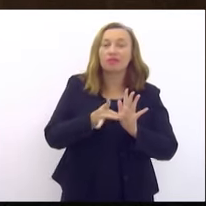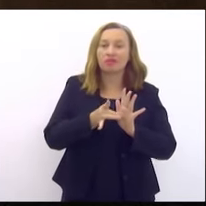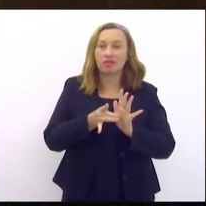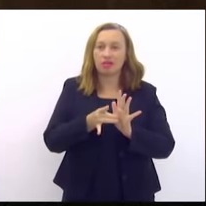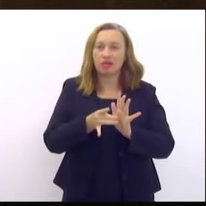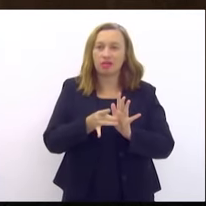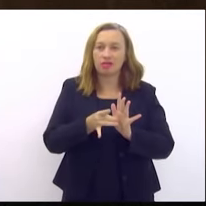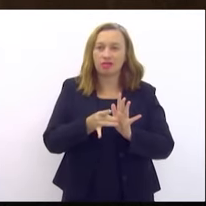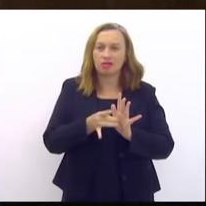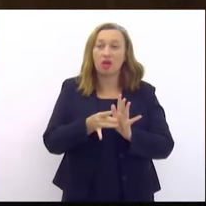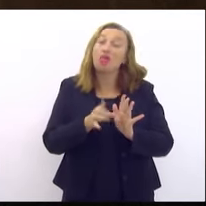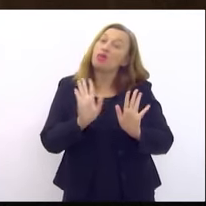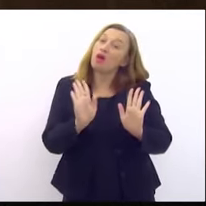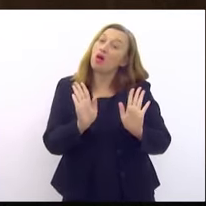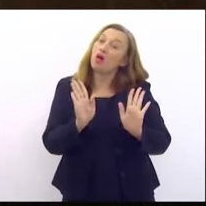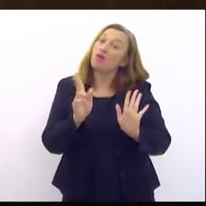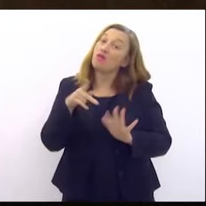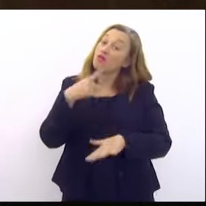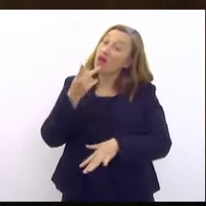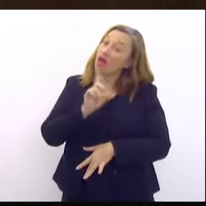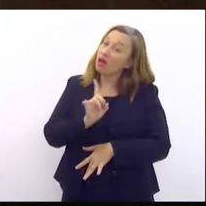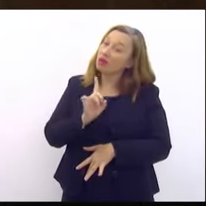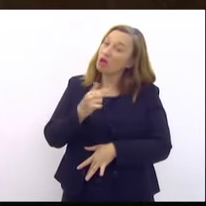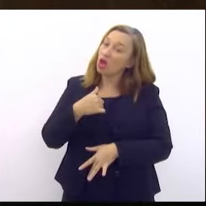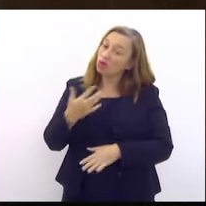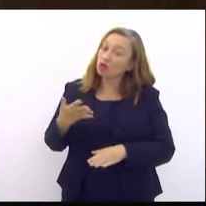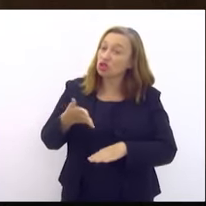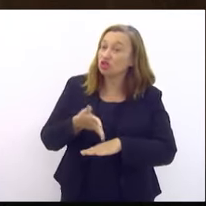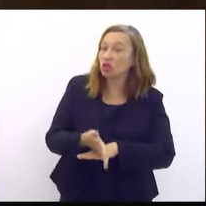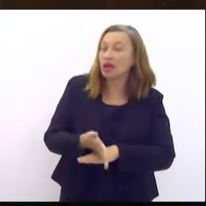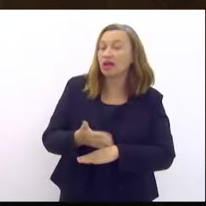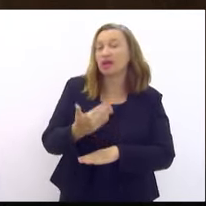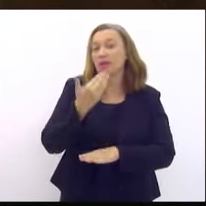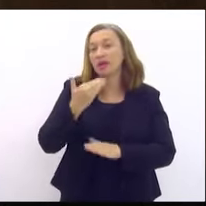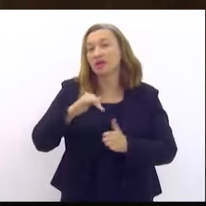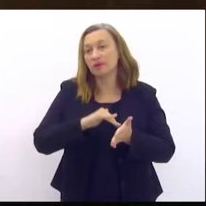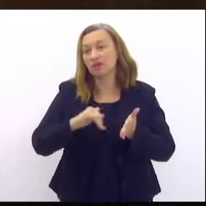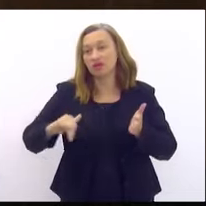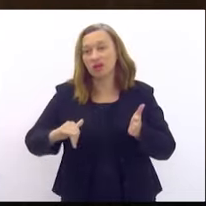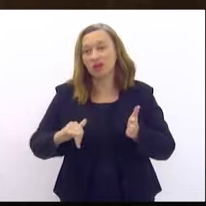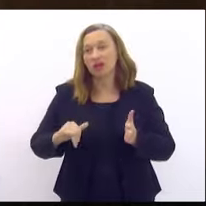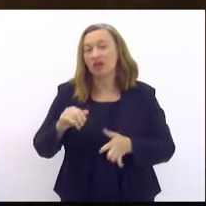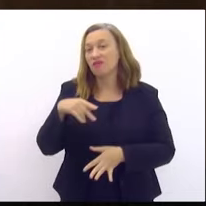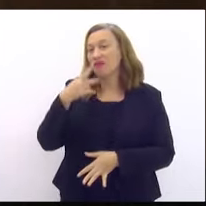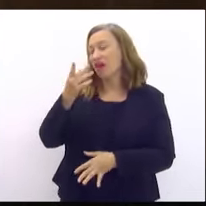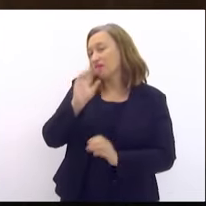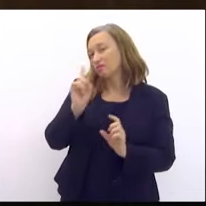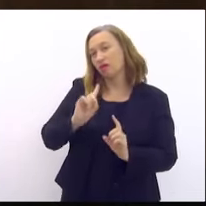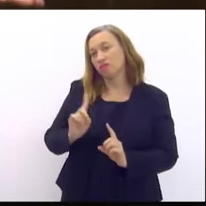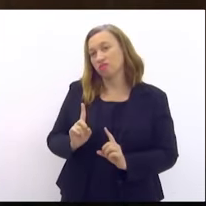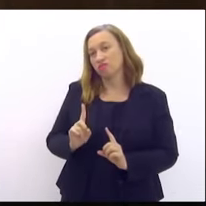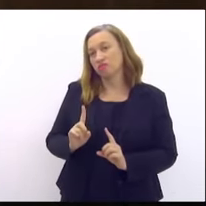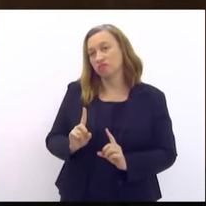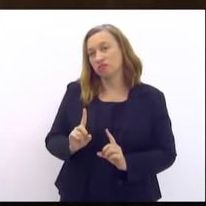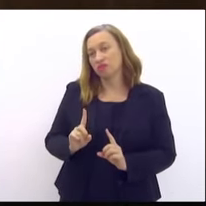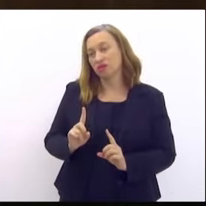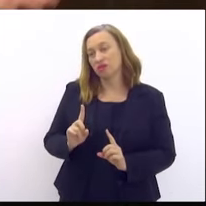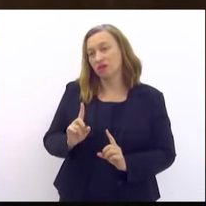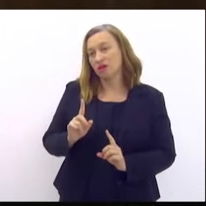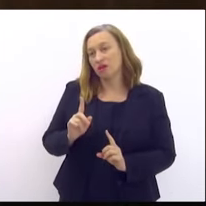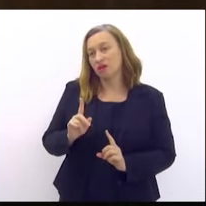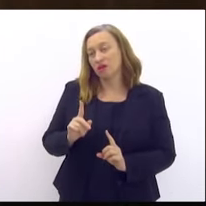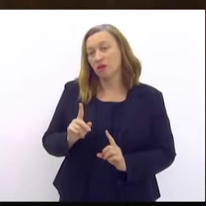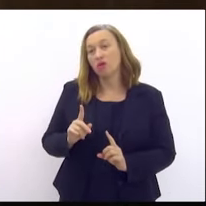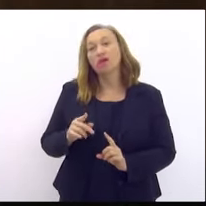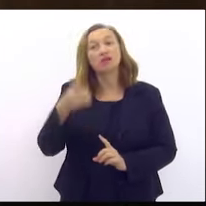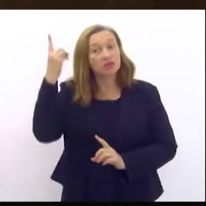emendado não falaram Não eu tenho que chegar aqui e retirar falaram não vale né falaram